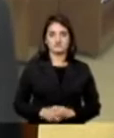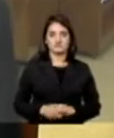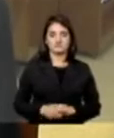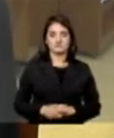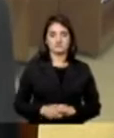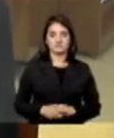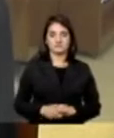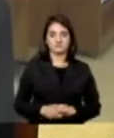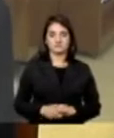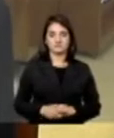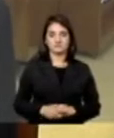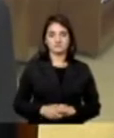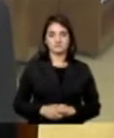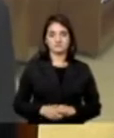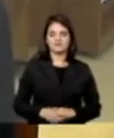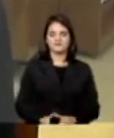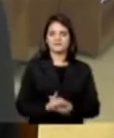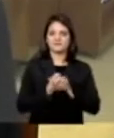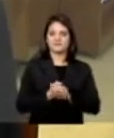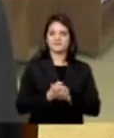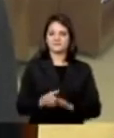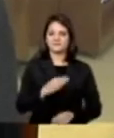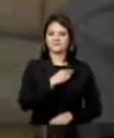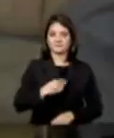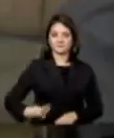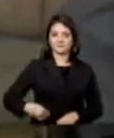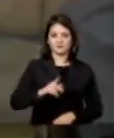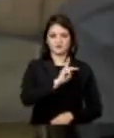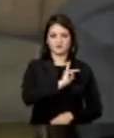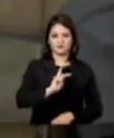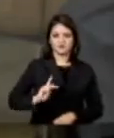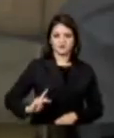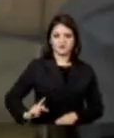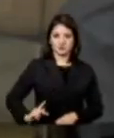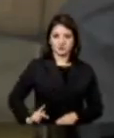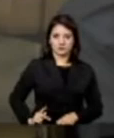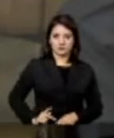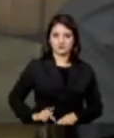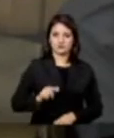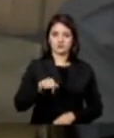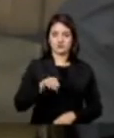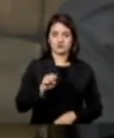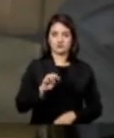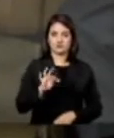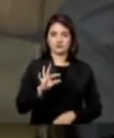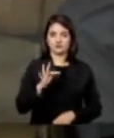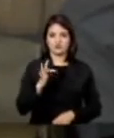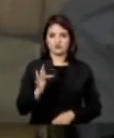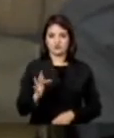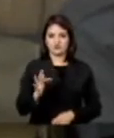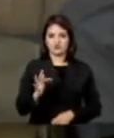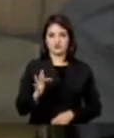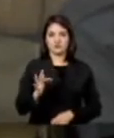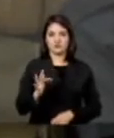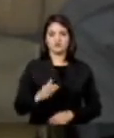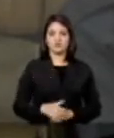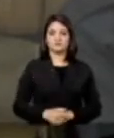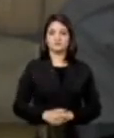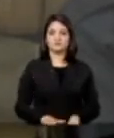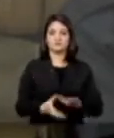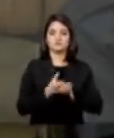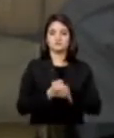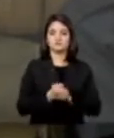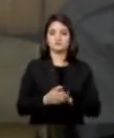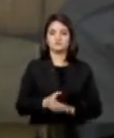Excelentíssimo senhor ministro-presidente deste excelso Supremo Tribunal Federal, excelentíssimas